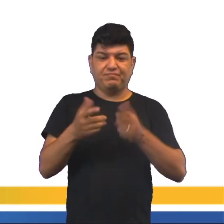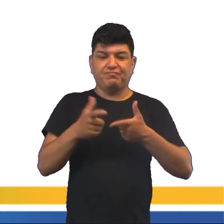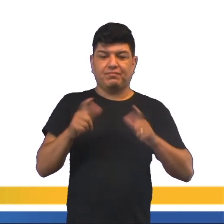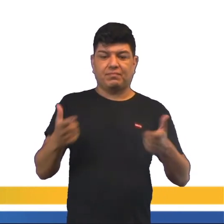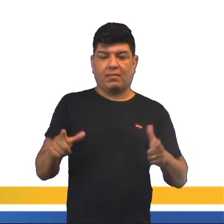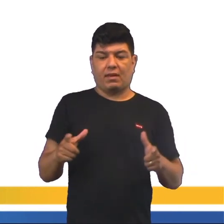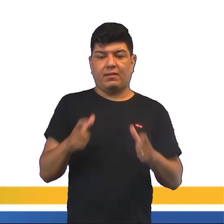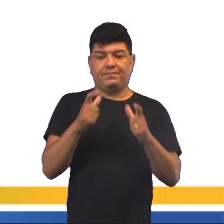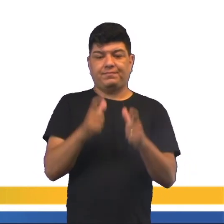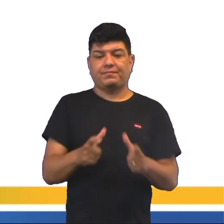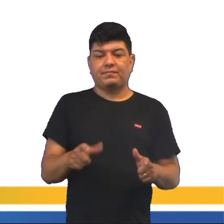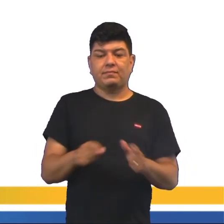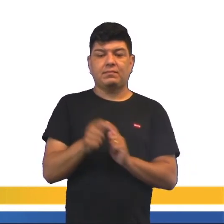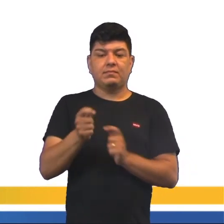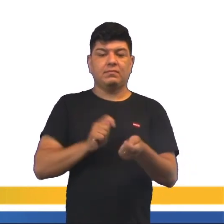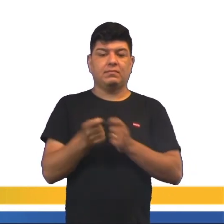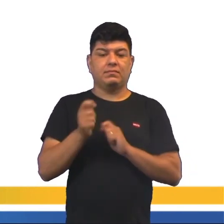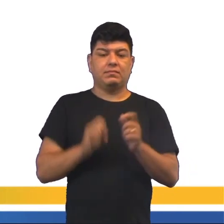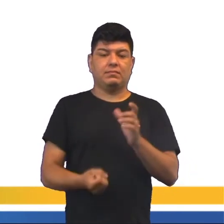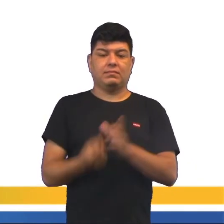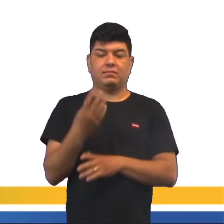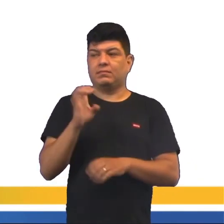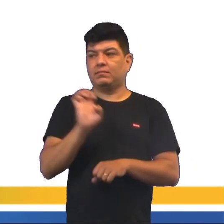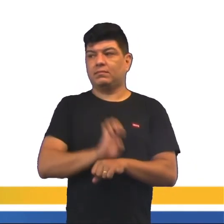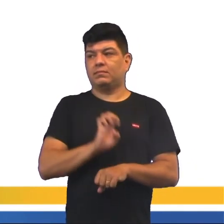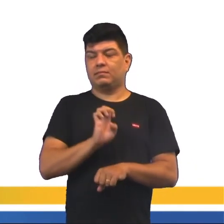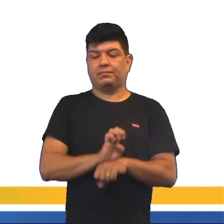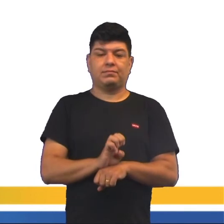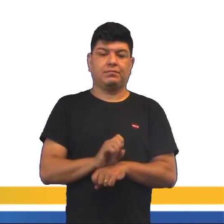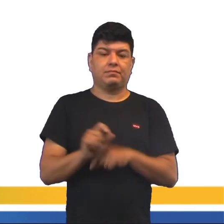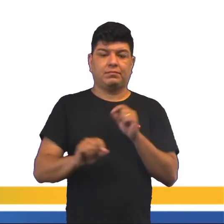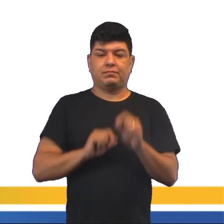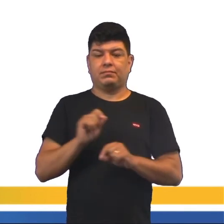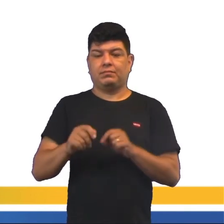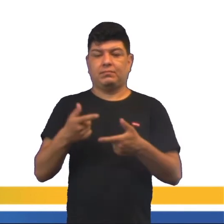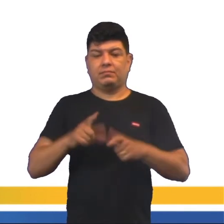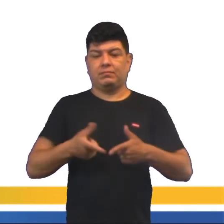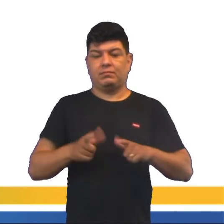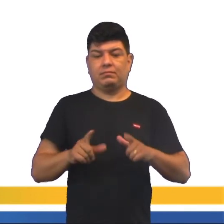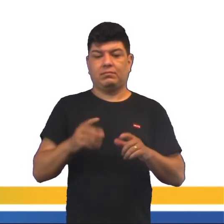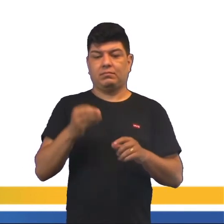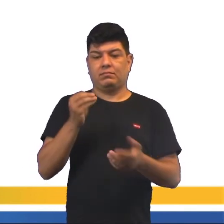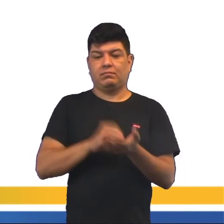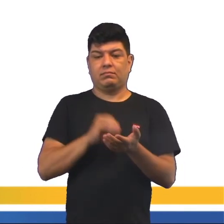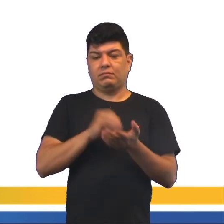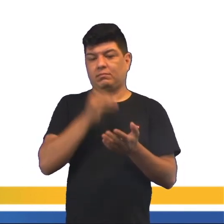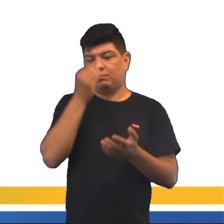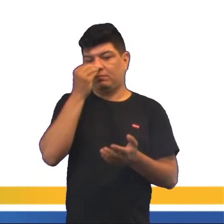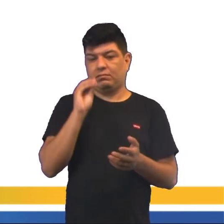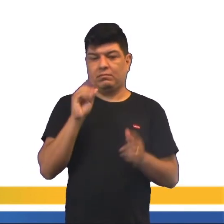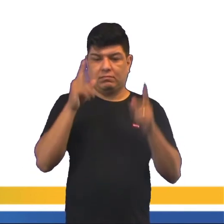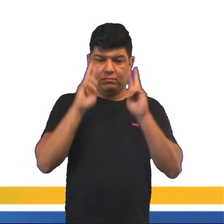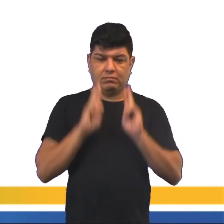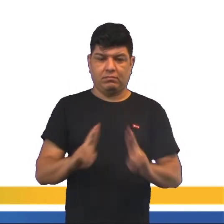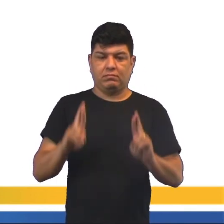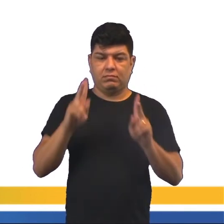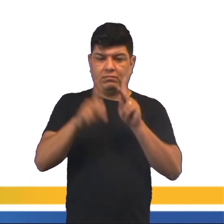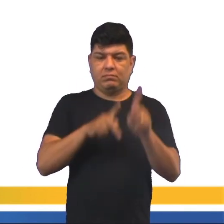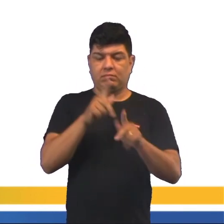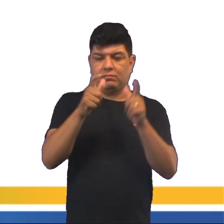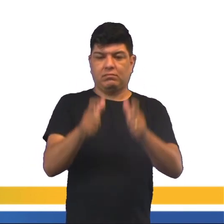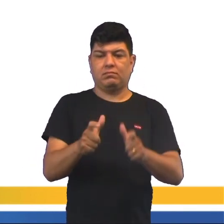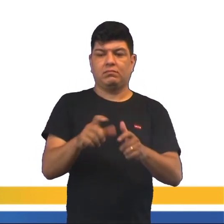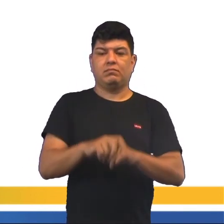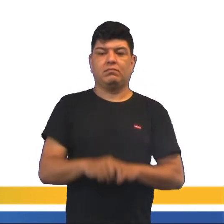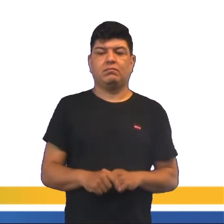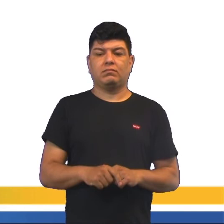ONU, que submeteu a maior parte do território ao controle do recém-criado Estado de Israel, sem que se respeitasse a soberania dos povos dessa